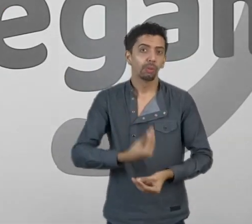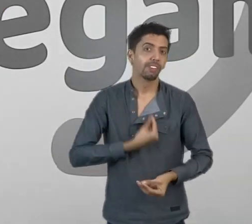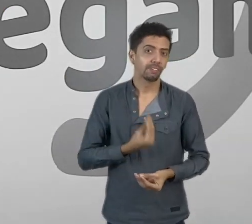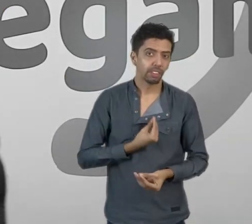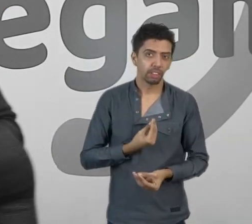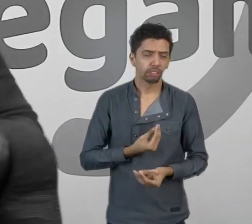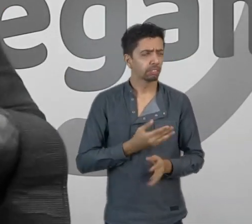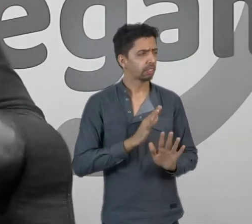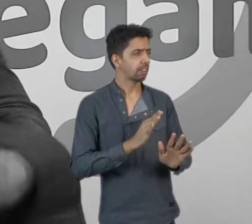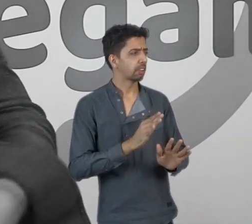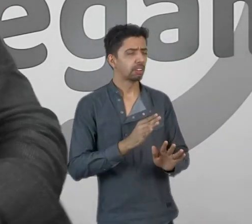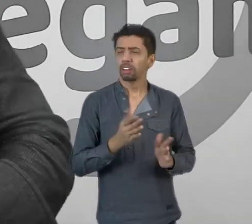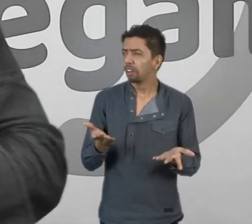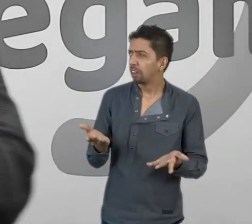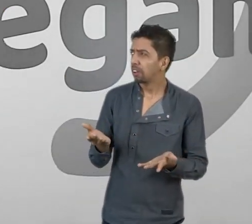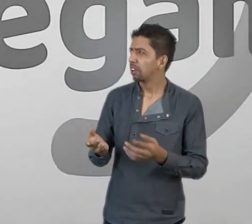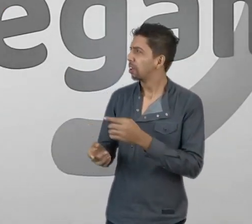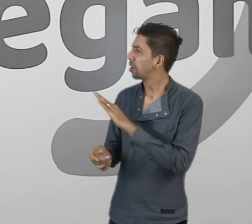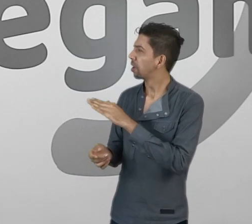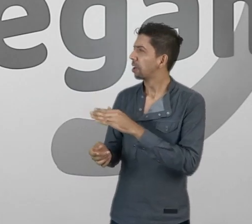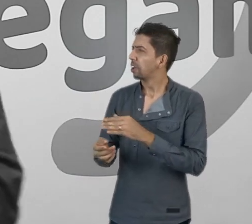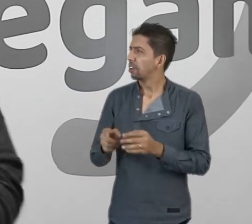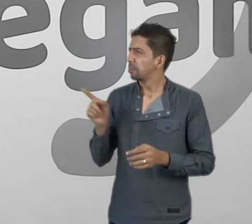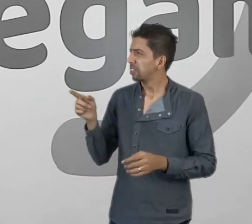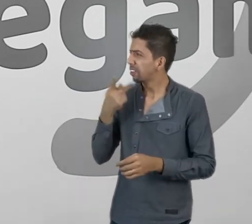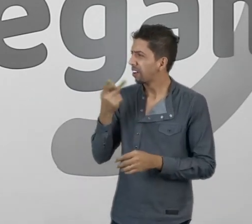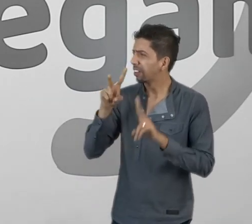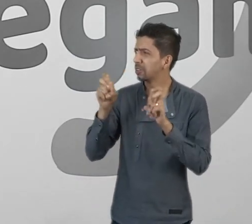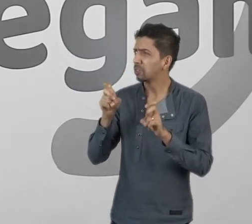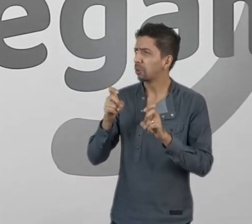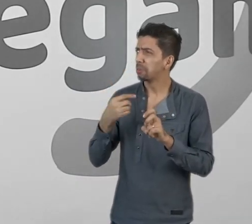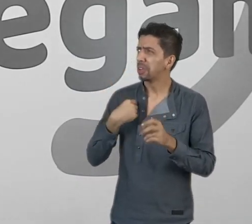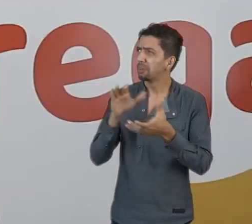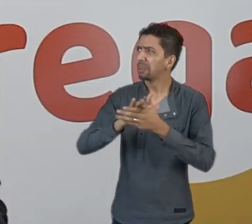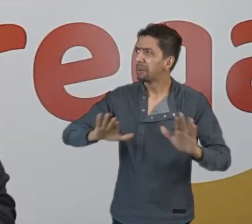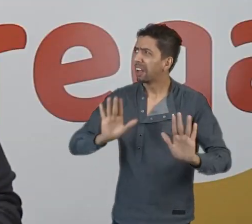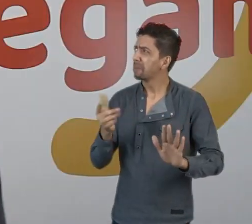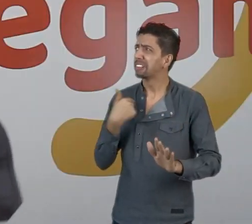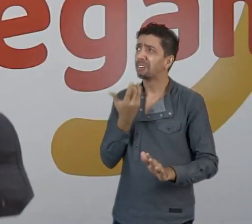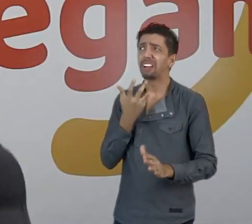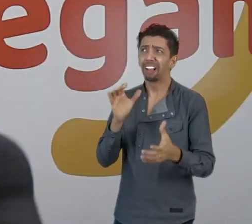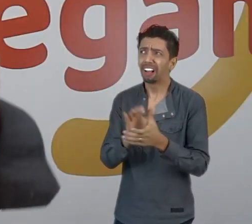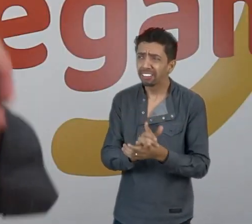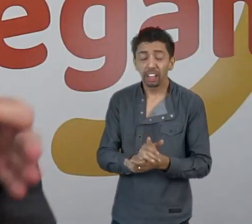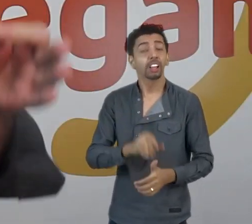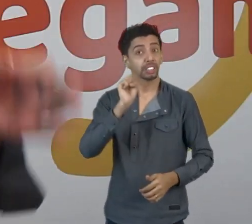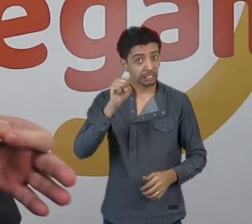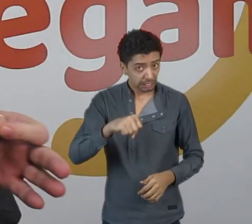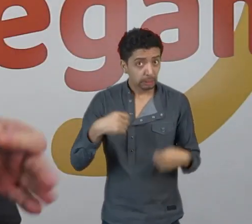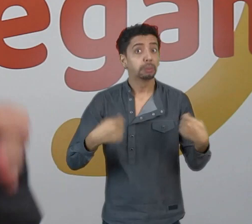já tá pensando em casar ou se unir e já querendo saber como vai sair dessa relação sim porque